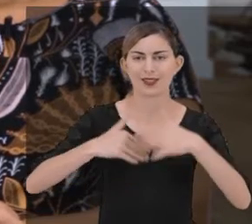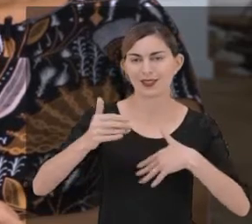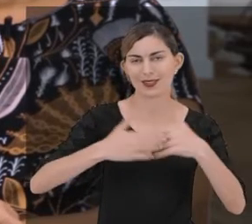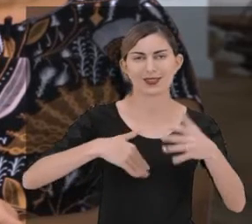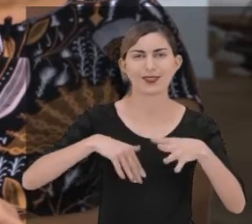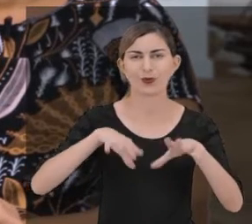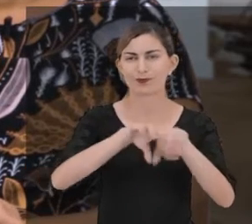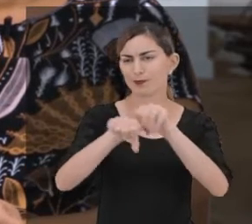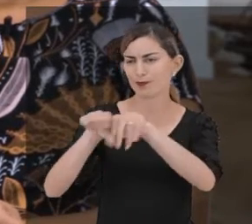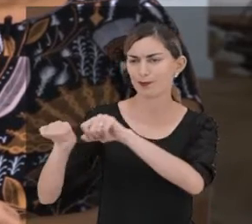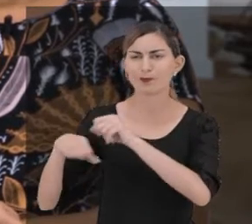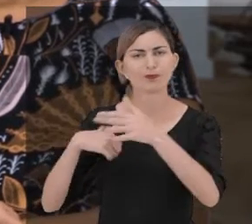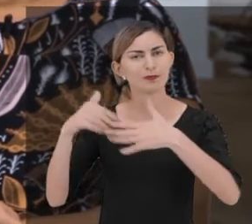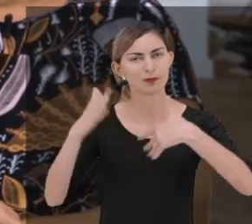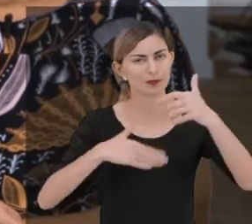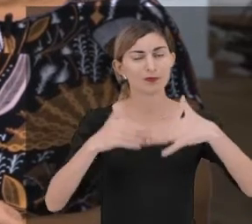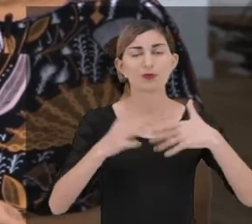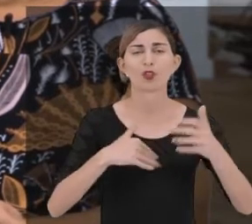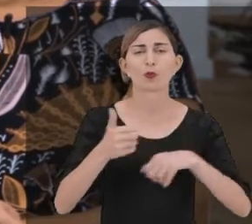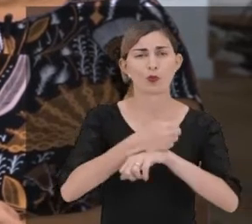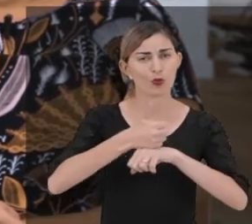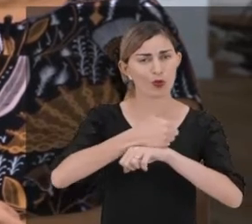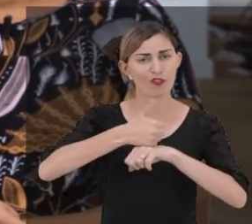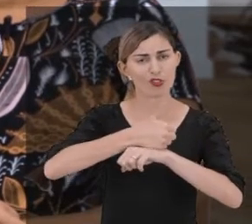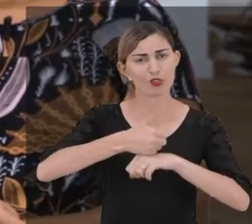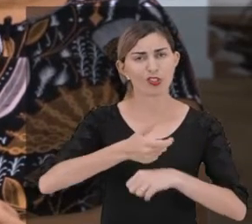que o profissional ele tenha